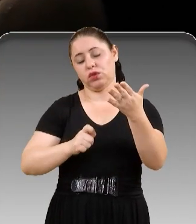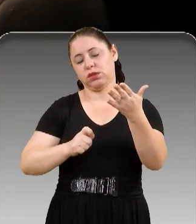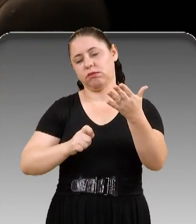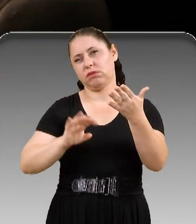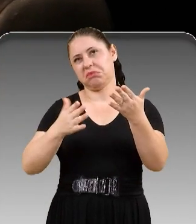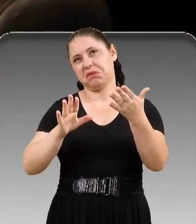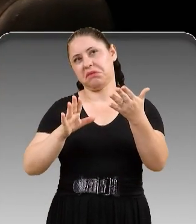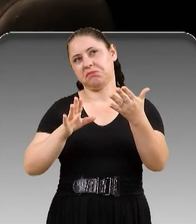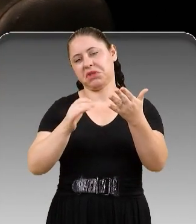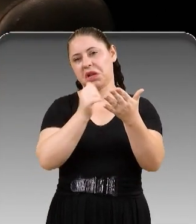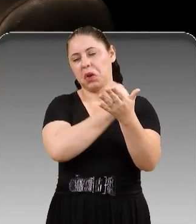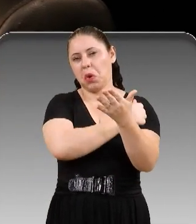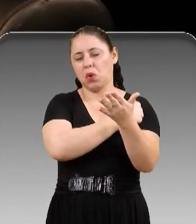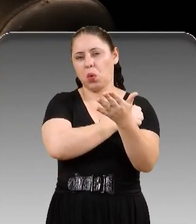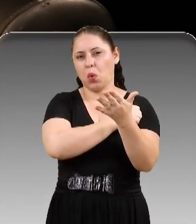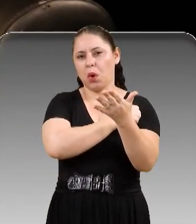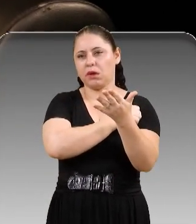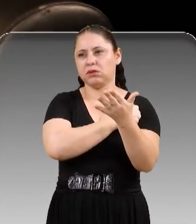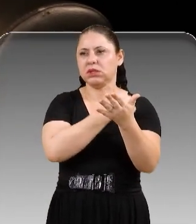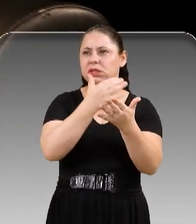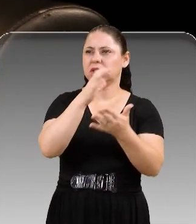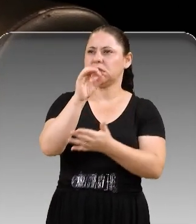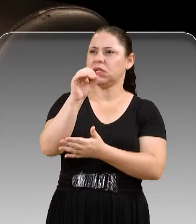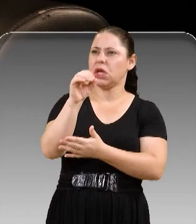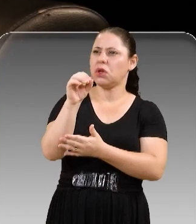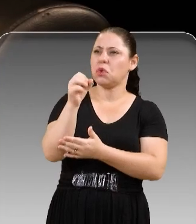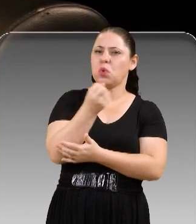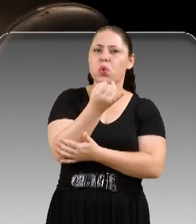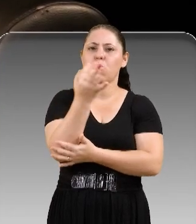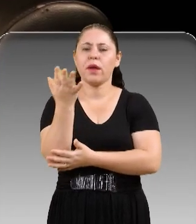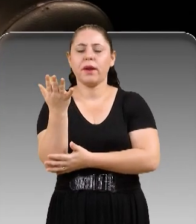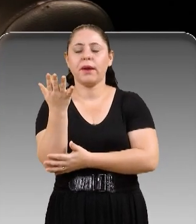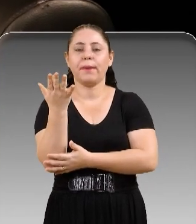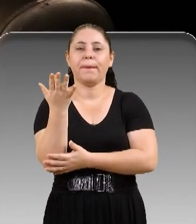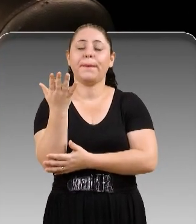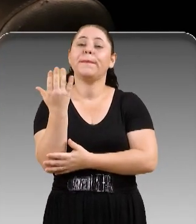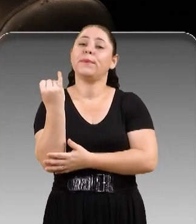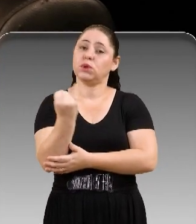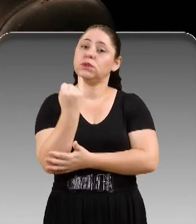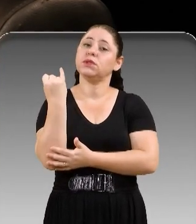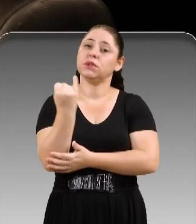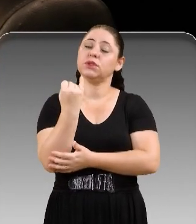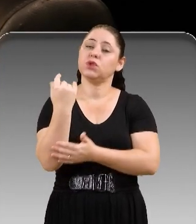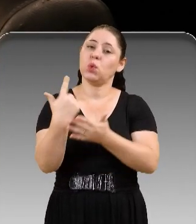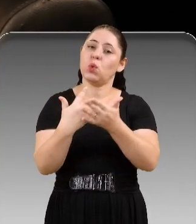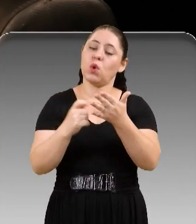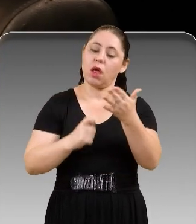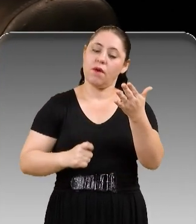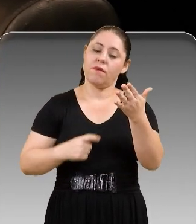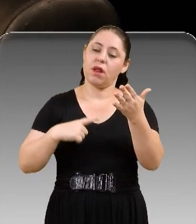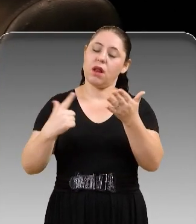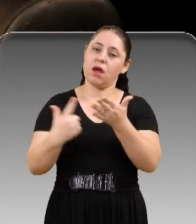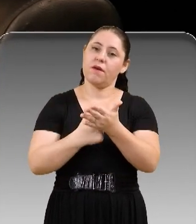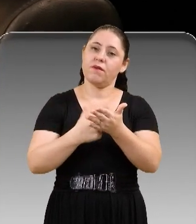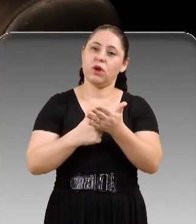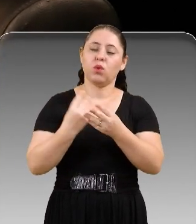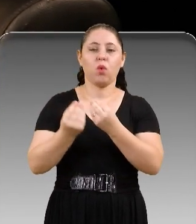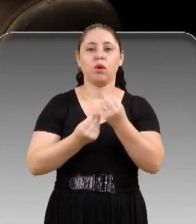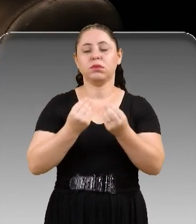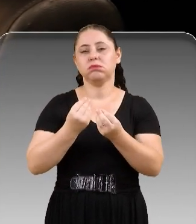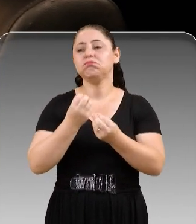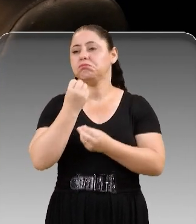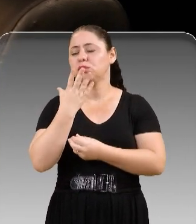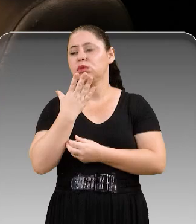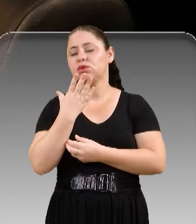um sem número de alunos, né? Você passa a replicar sem número de alunos. Isso é muito importante. Então, eu tenho isso como uma realização